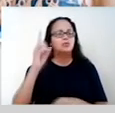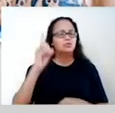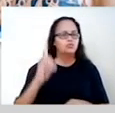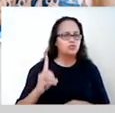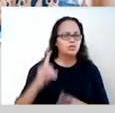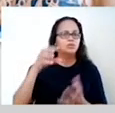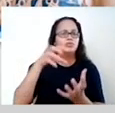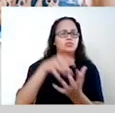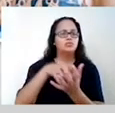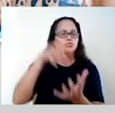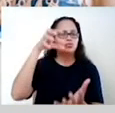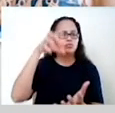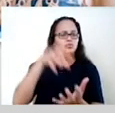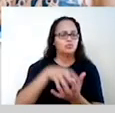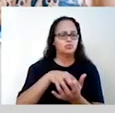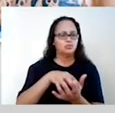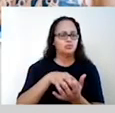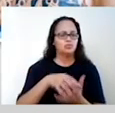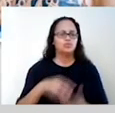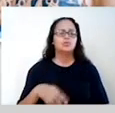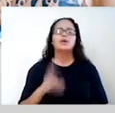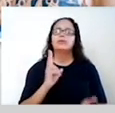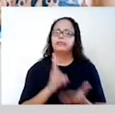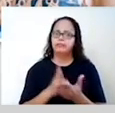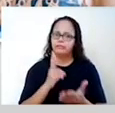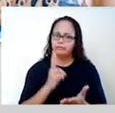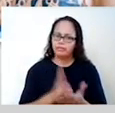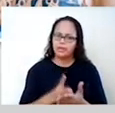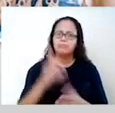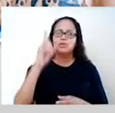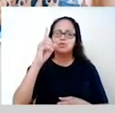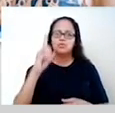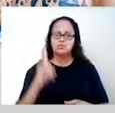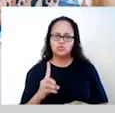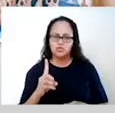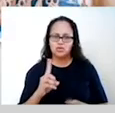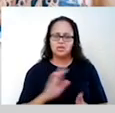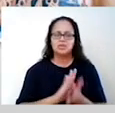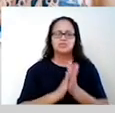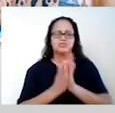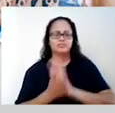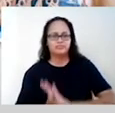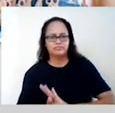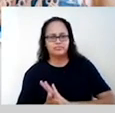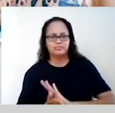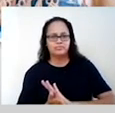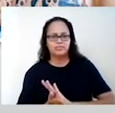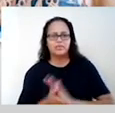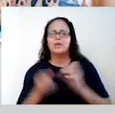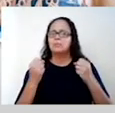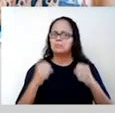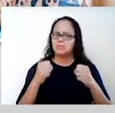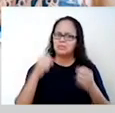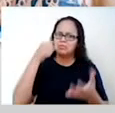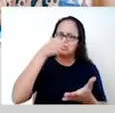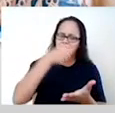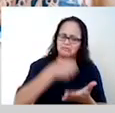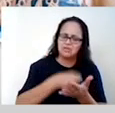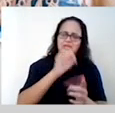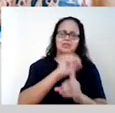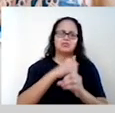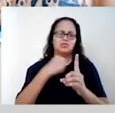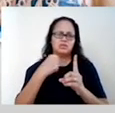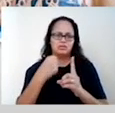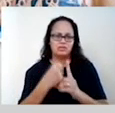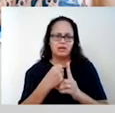do idoso. Então, sempre que esse direito for violado, ele tem que ser aí combatido, é dever de todos, é dever da